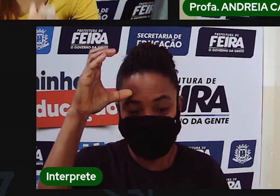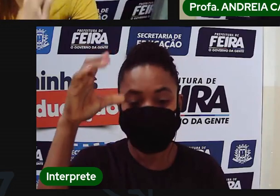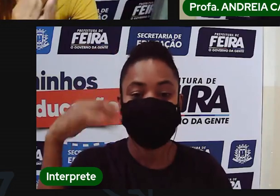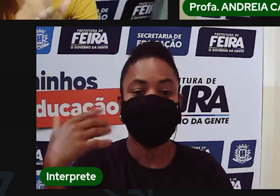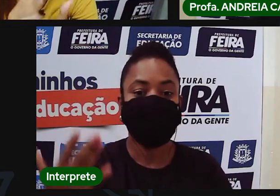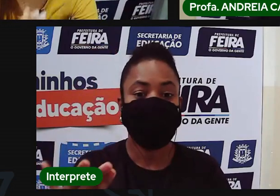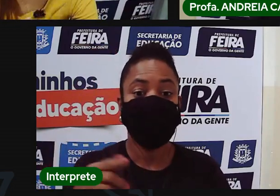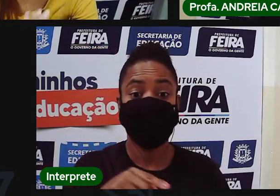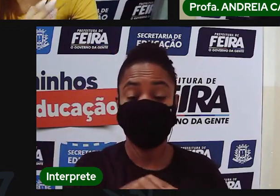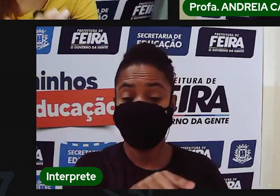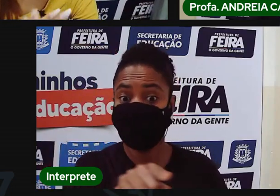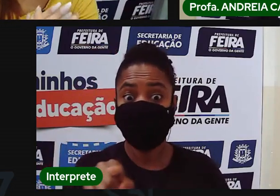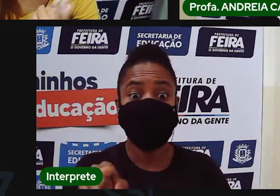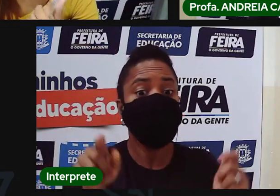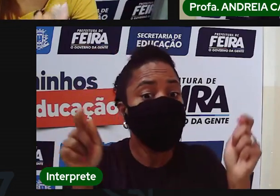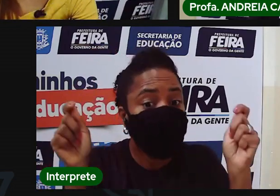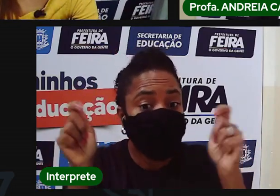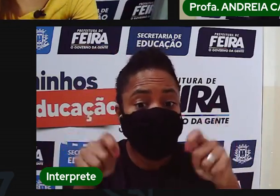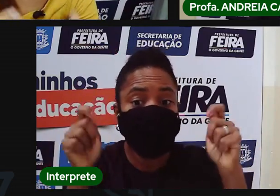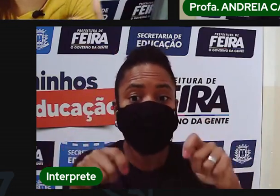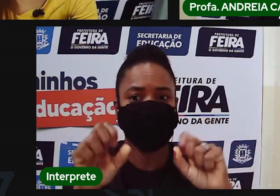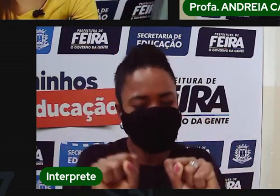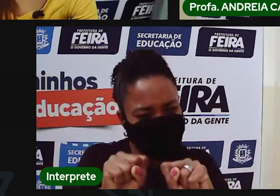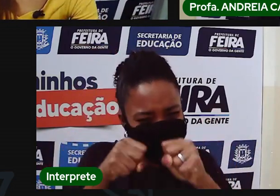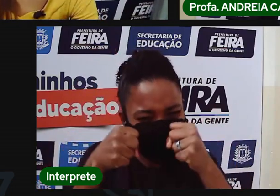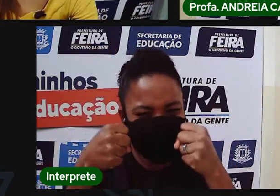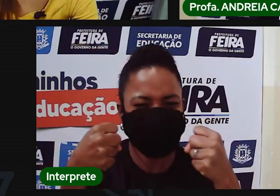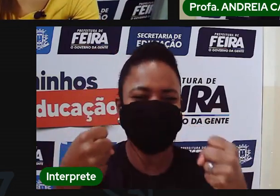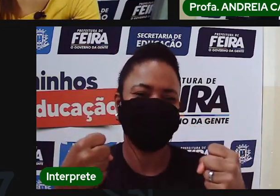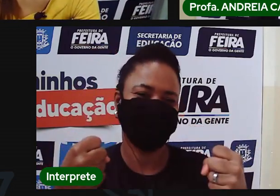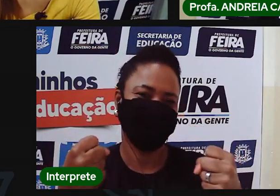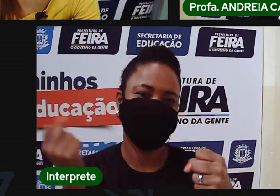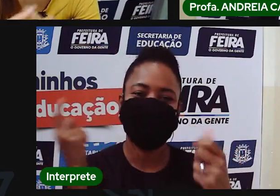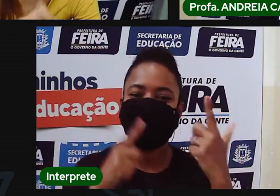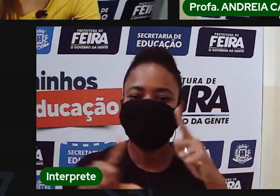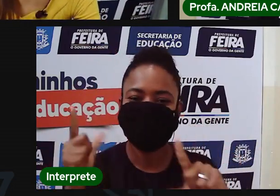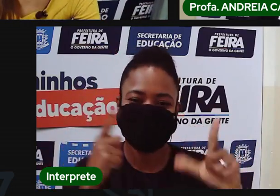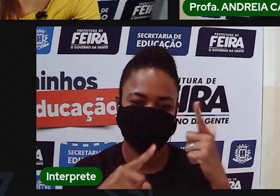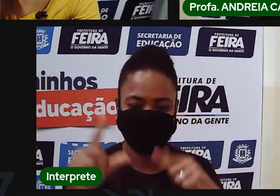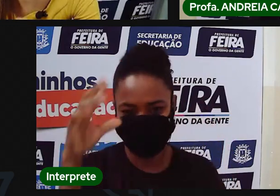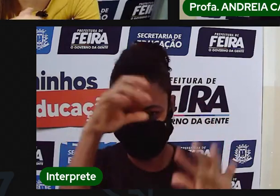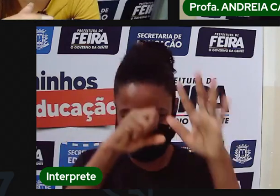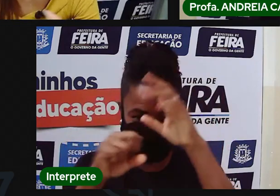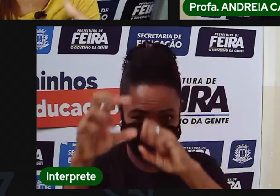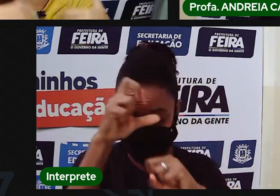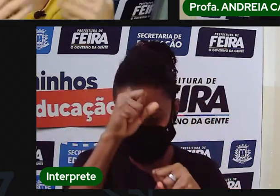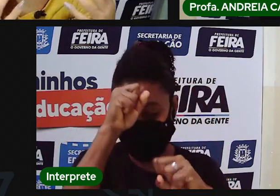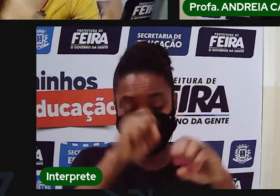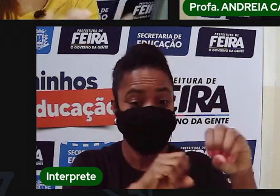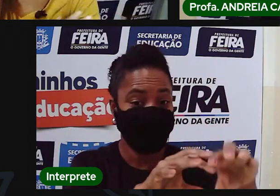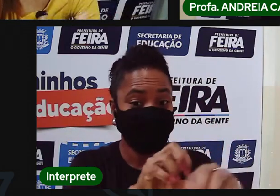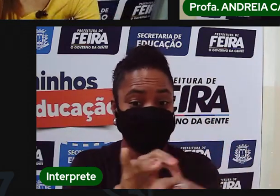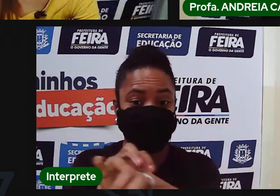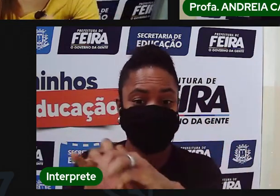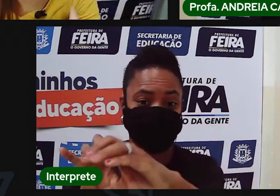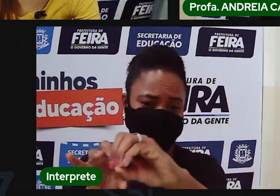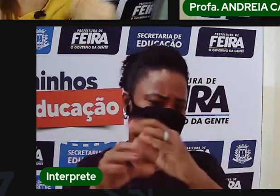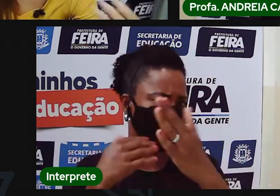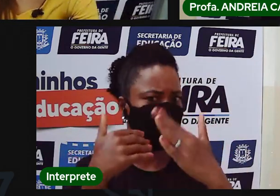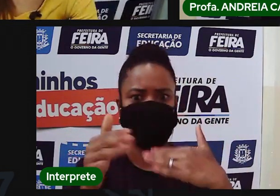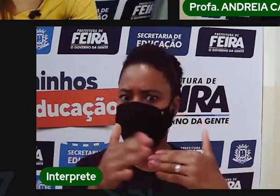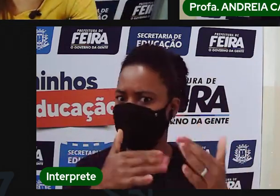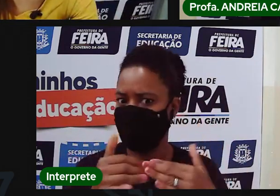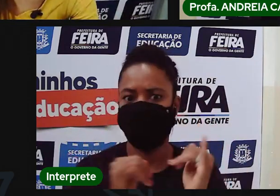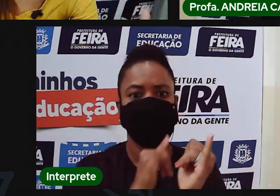sua forma, o seu meio de conseguir ter o acesso, né, a esses ensinos, que seja independente da internet.